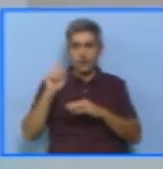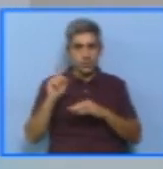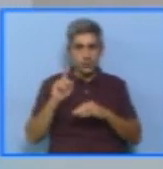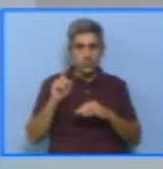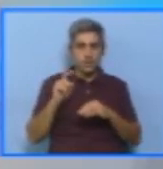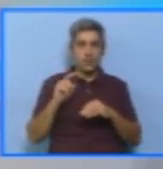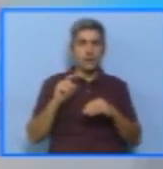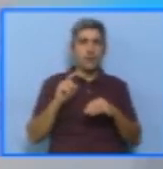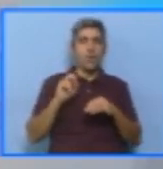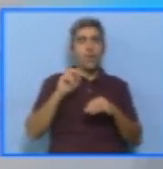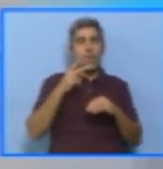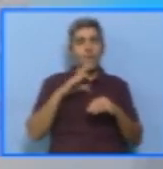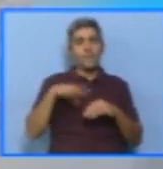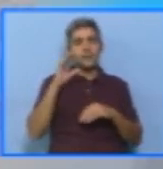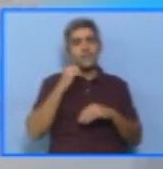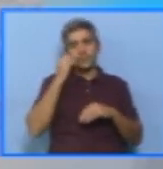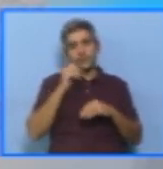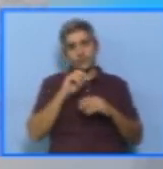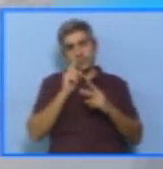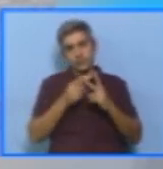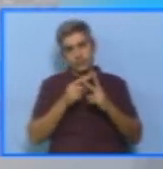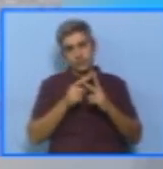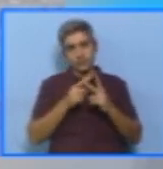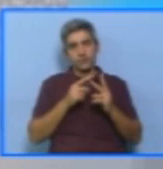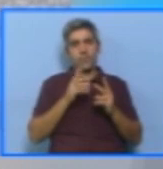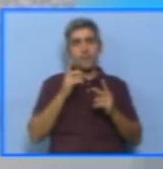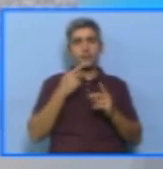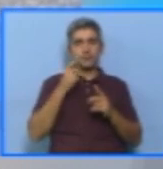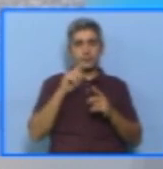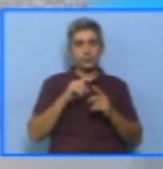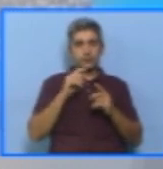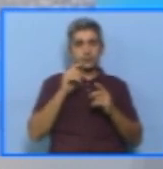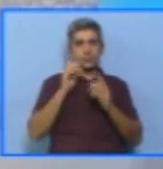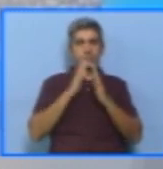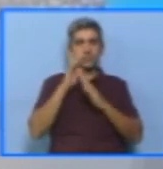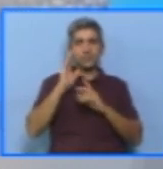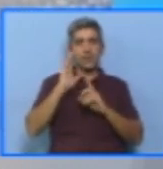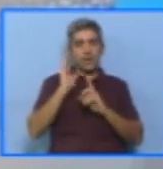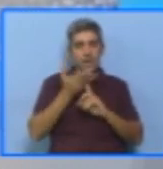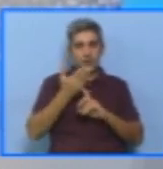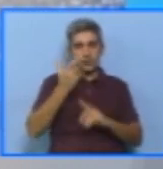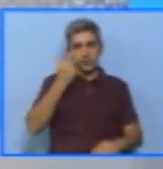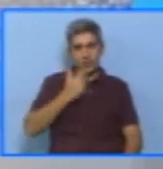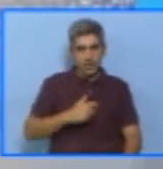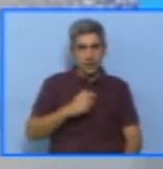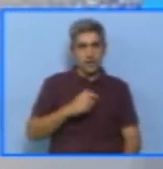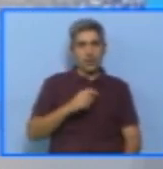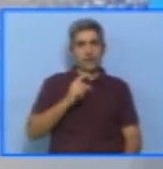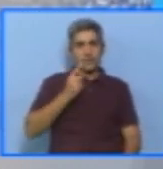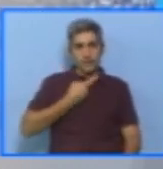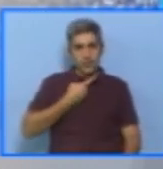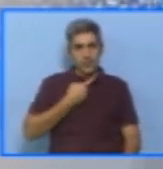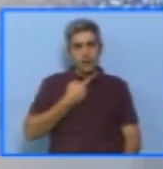então, ainda mais grave, mais uma vez, Deus castiga-nos e